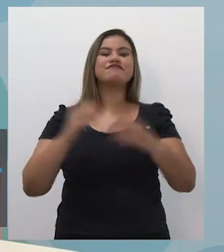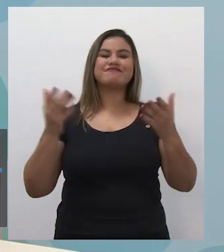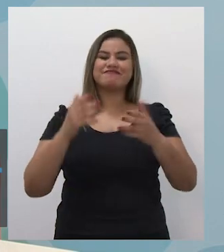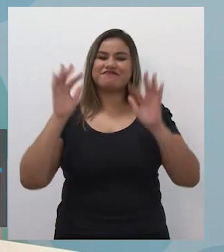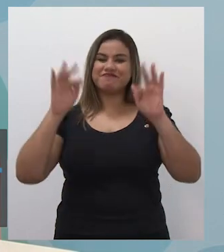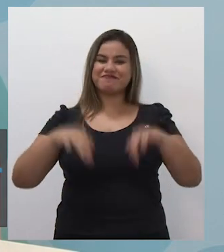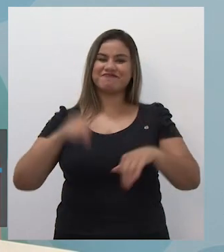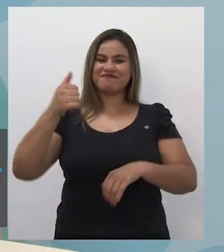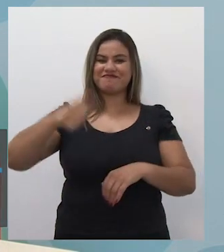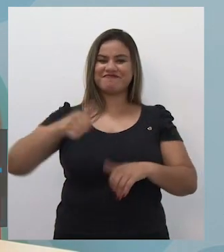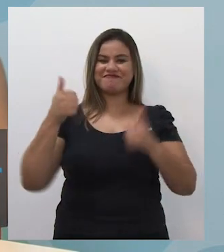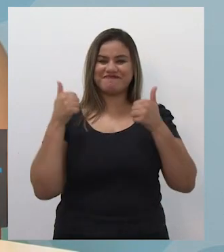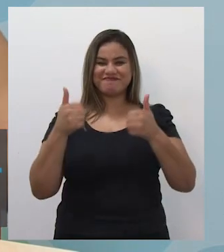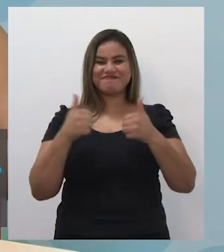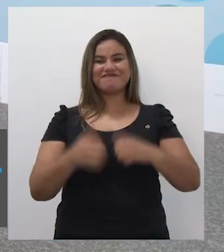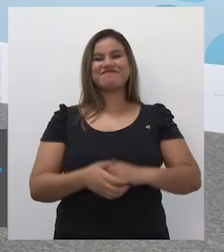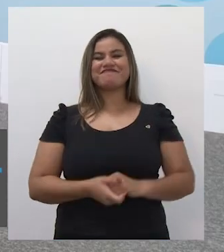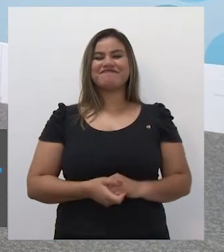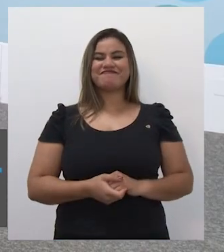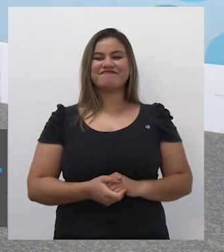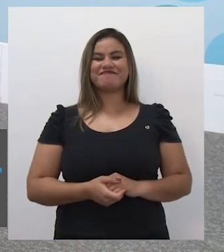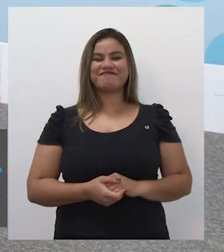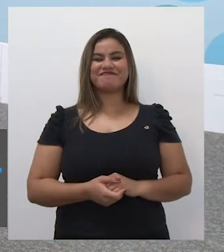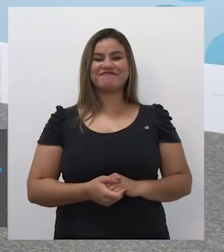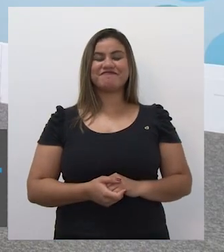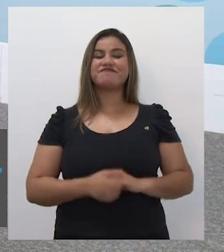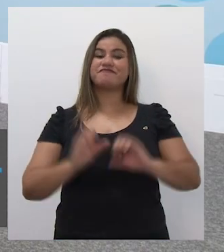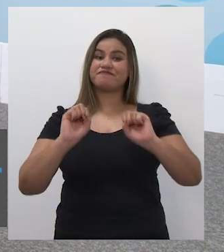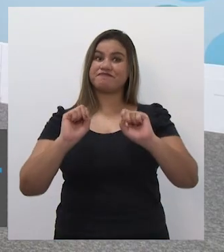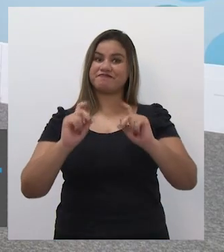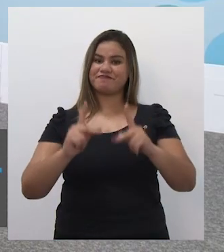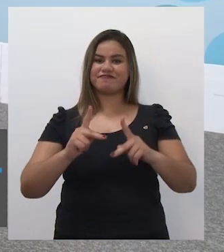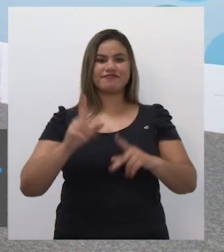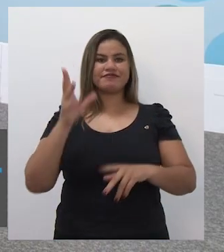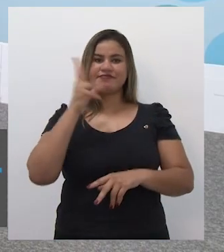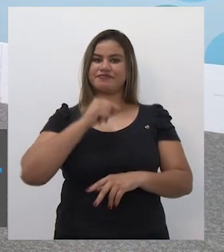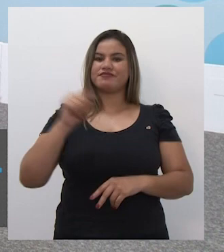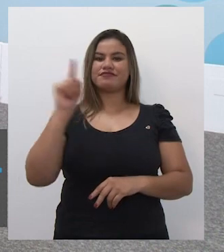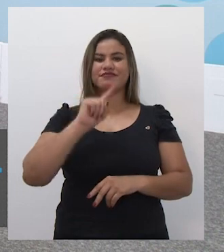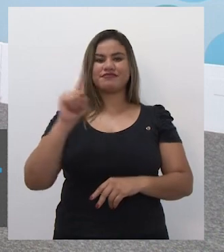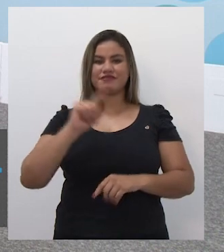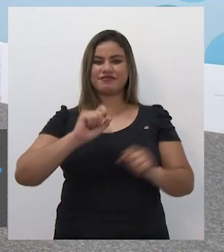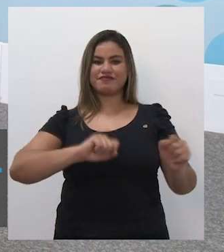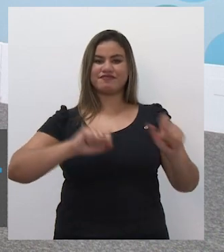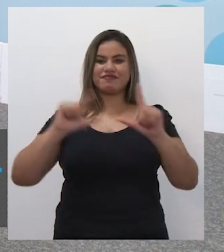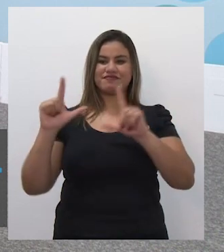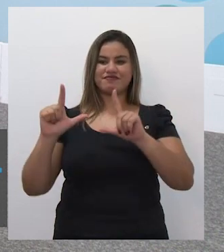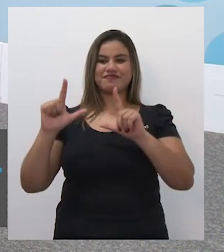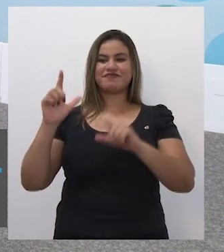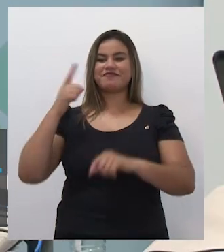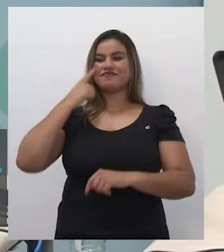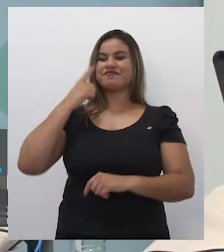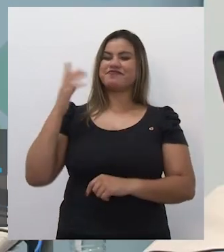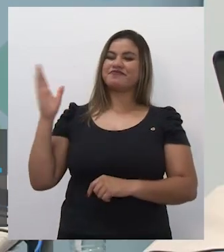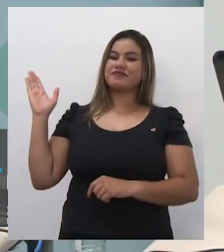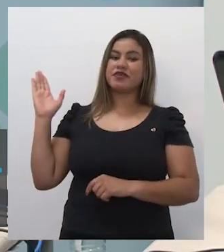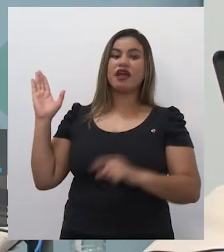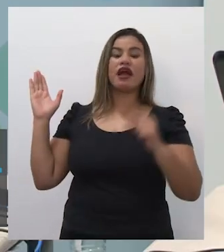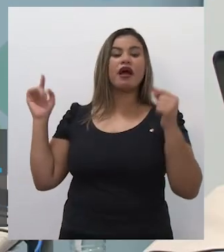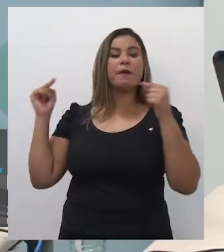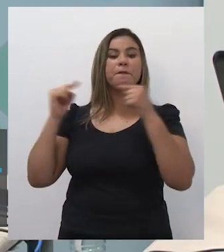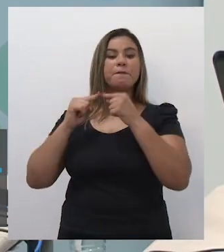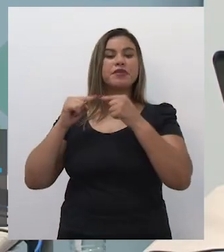de avaliação. Com você, Max. Muito bem, já sem delongas, já colocamos aí o slide na tela para falar um pouquinho